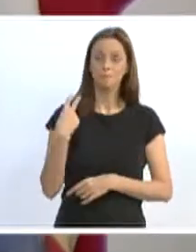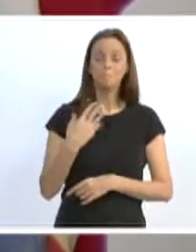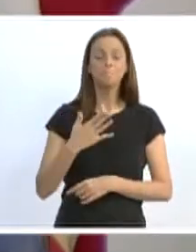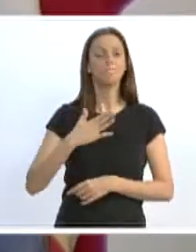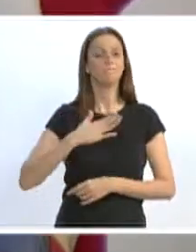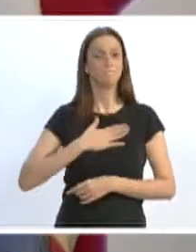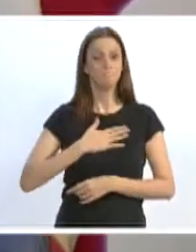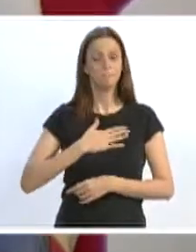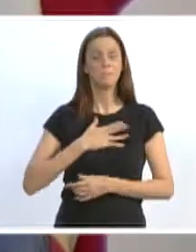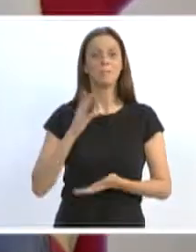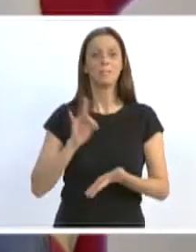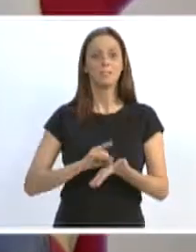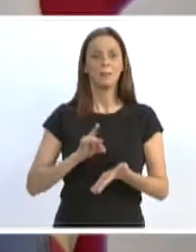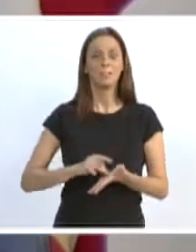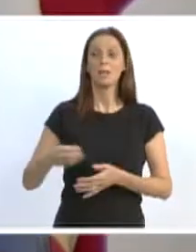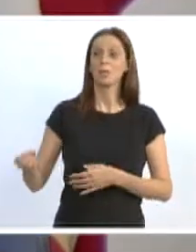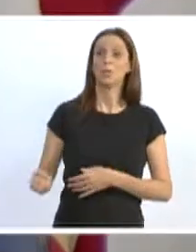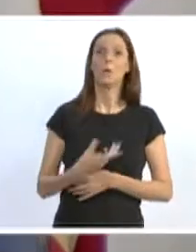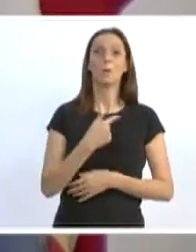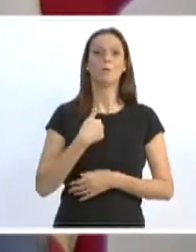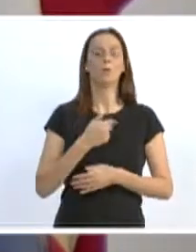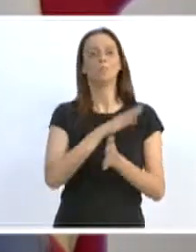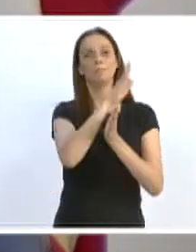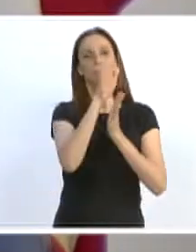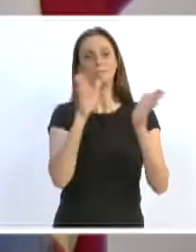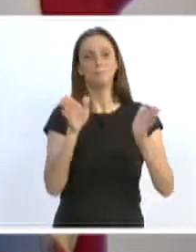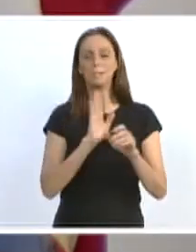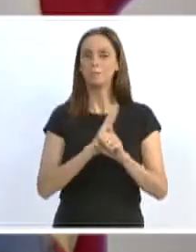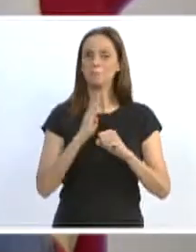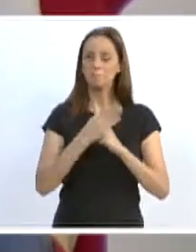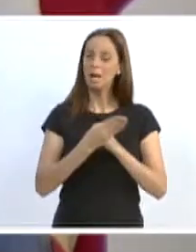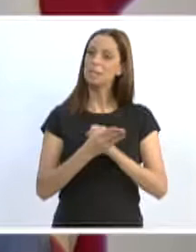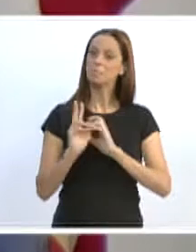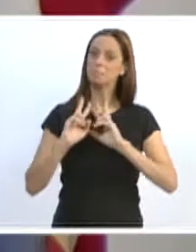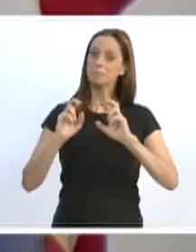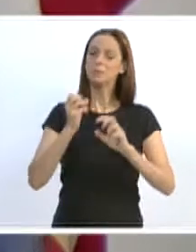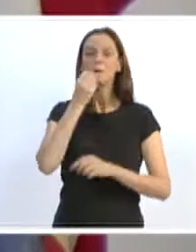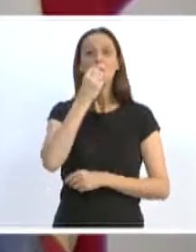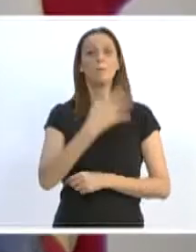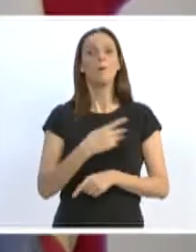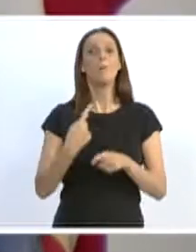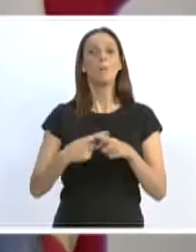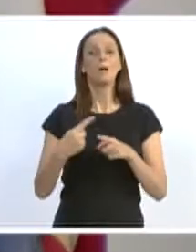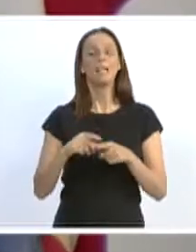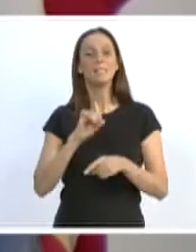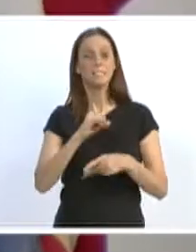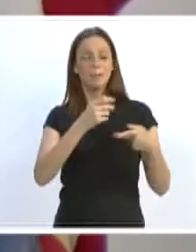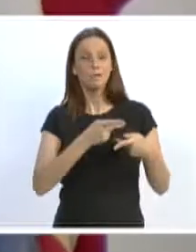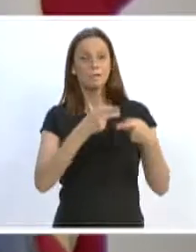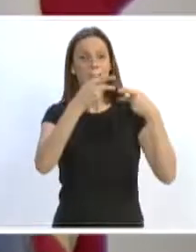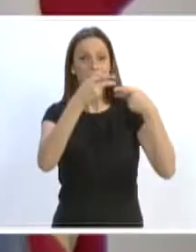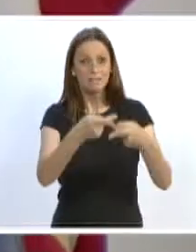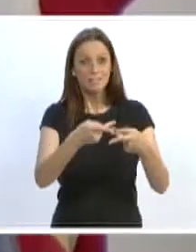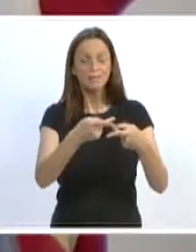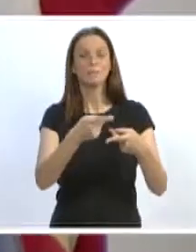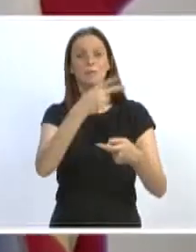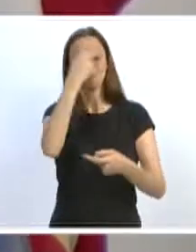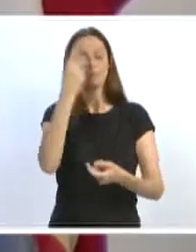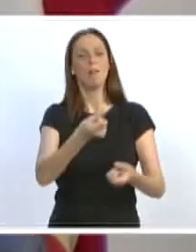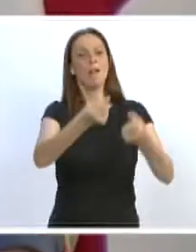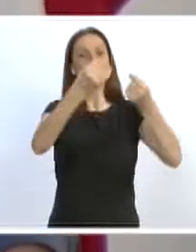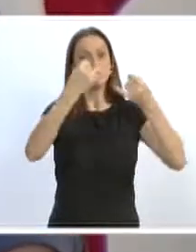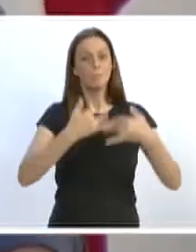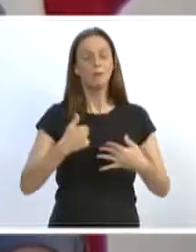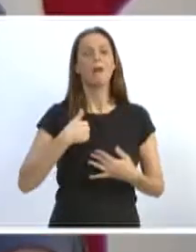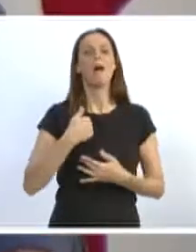um trabalho novo uma novidade mas eu já vi que deu certo poder ouvir as pessoas e sem dúvida eu tenho